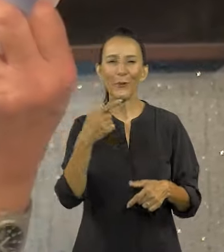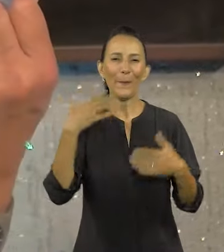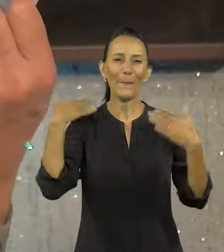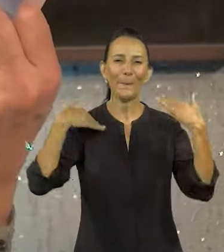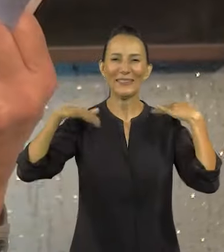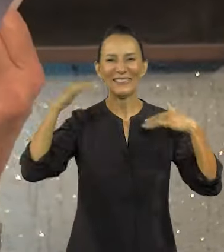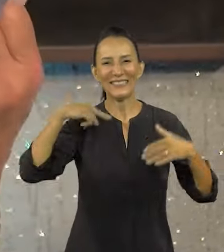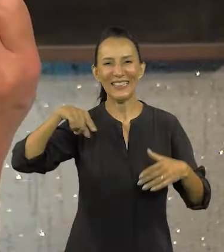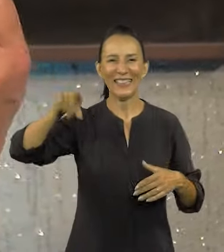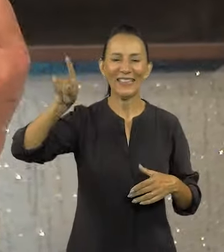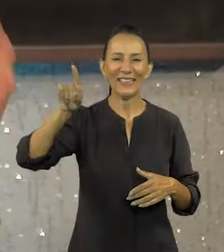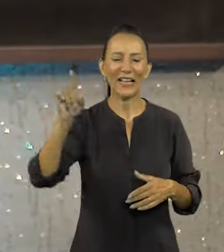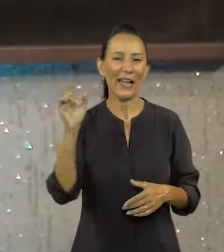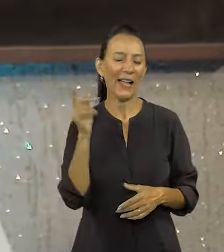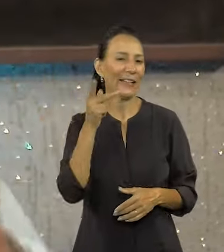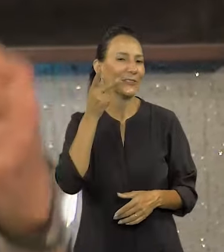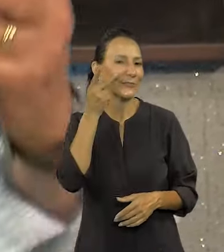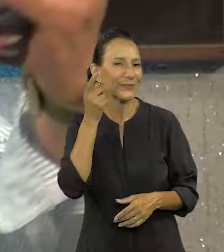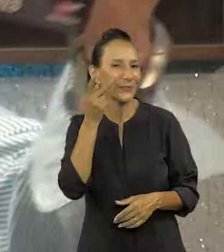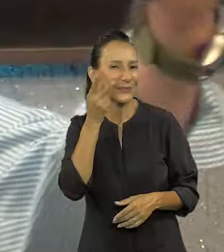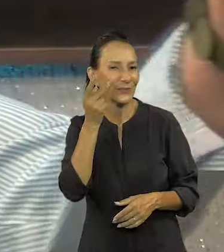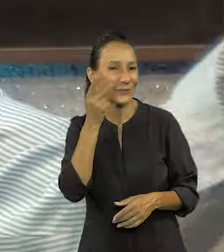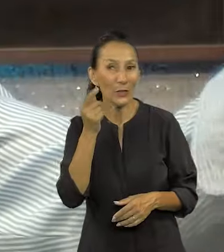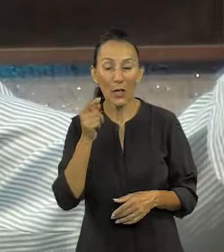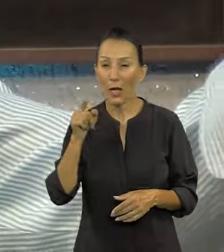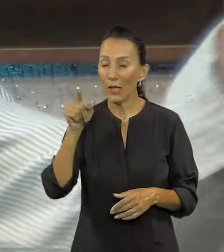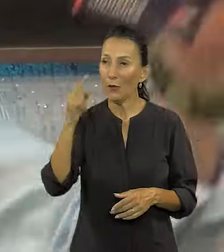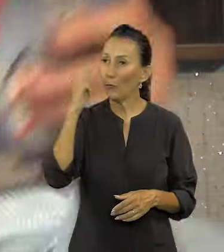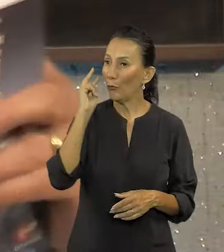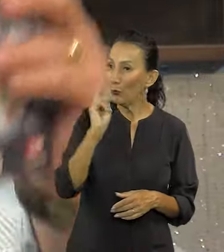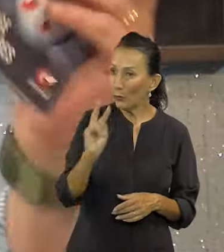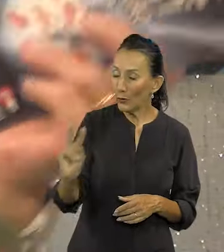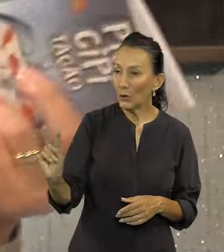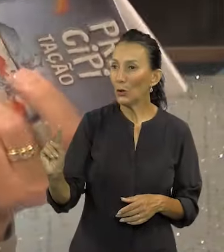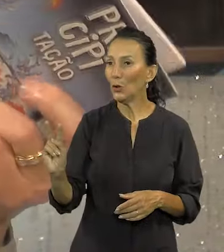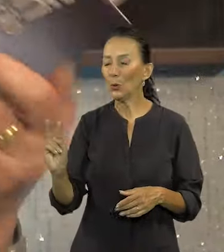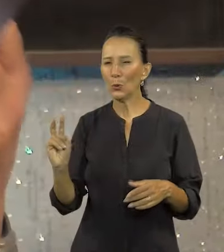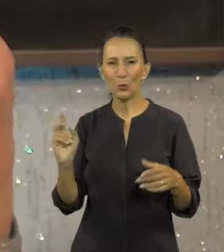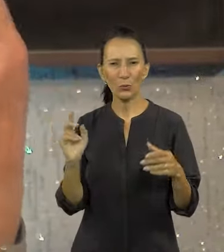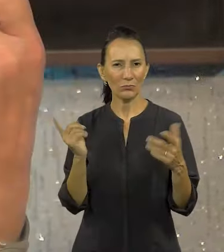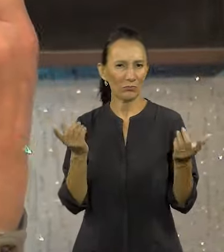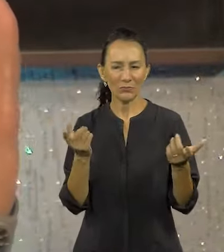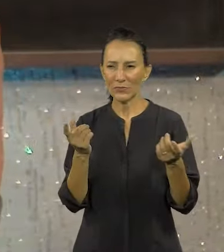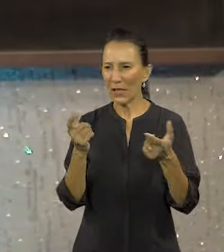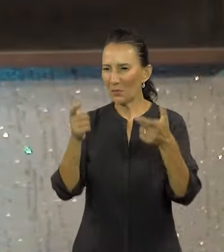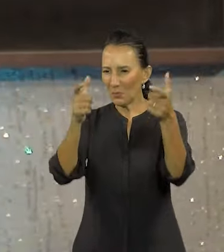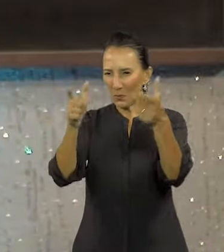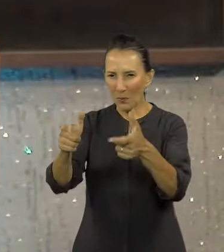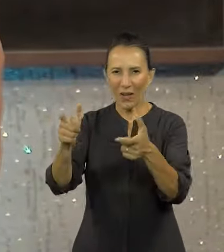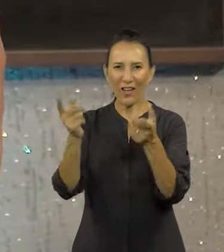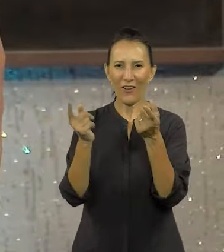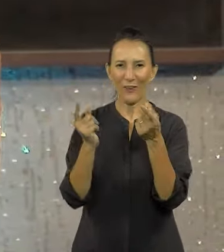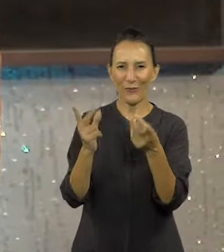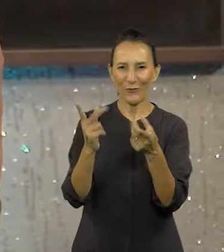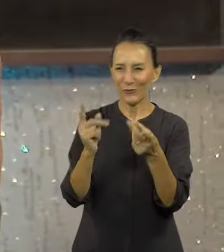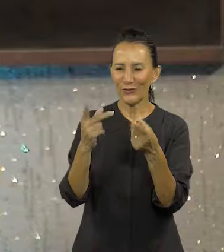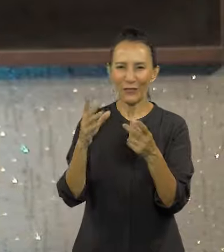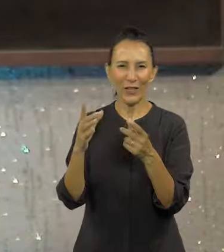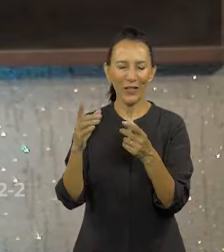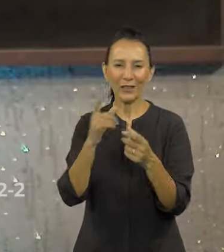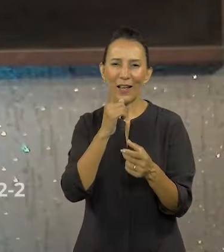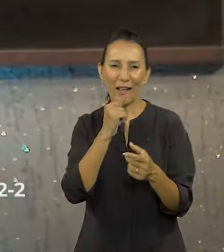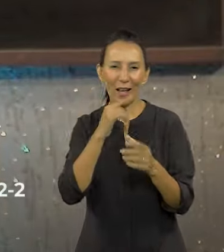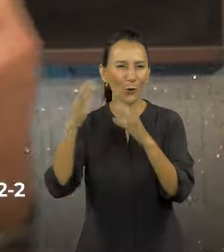ou melhor em Fortaleza viram lá algumas tapir lá de de vendas de de água de